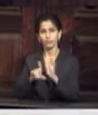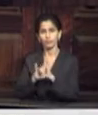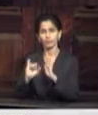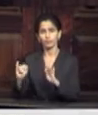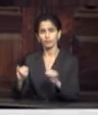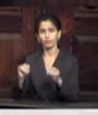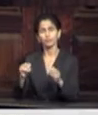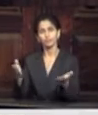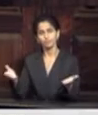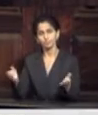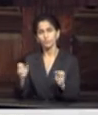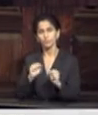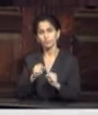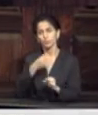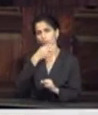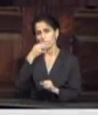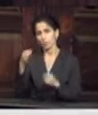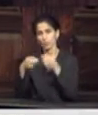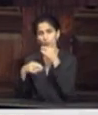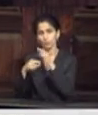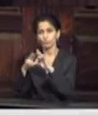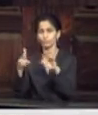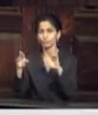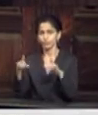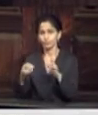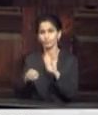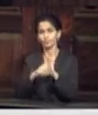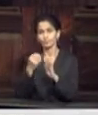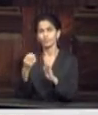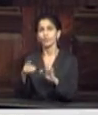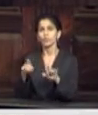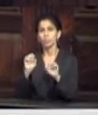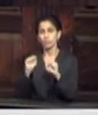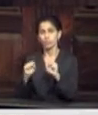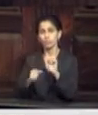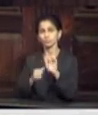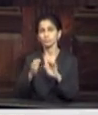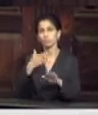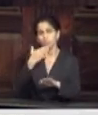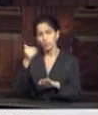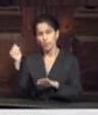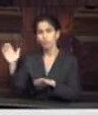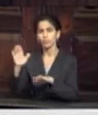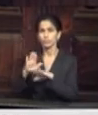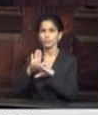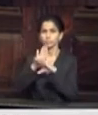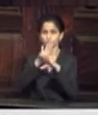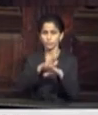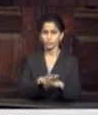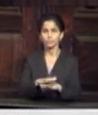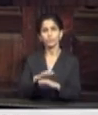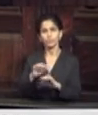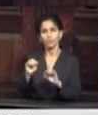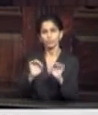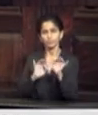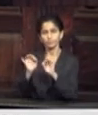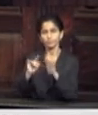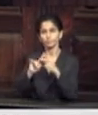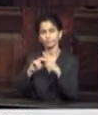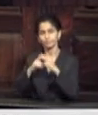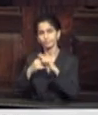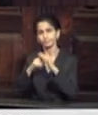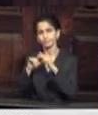pode opinar de várias formas para minorar, atenuar, aplacar os efeitos deletérios desta malfadada decisão.